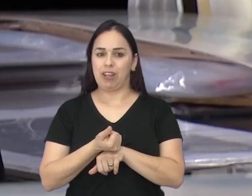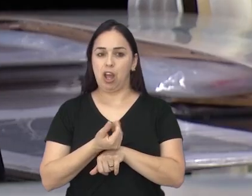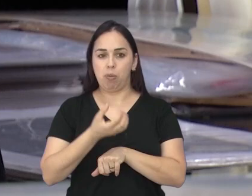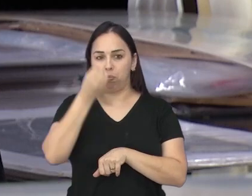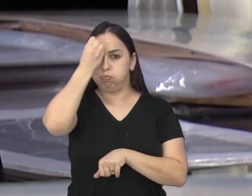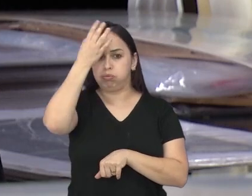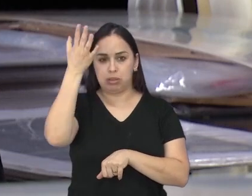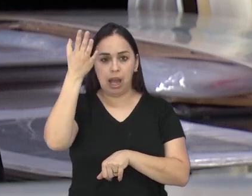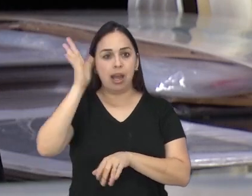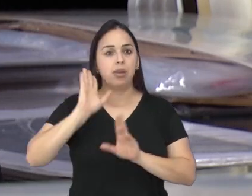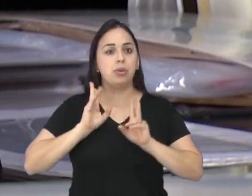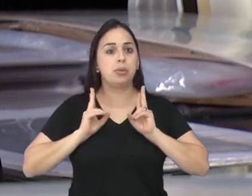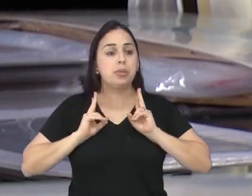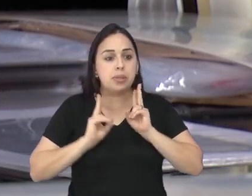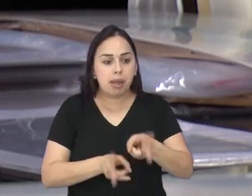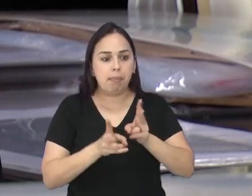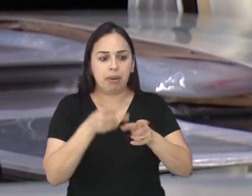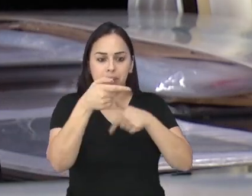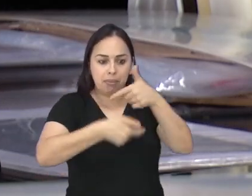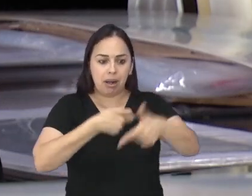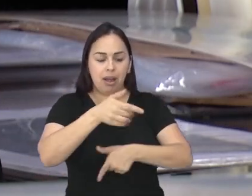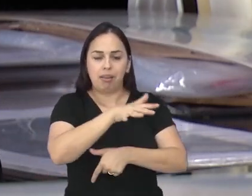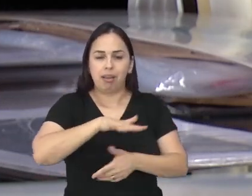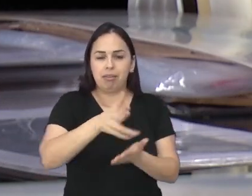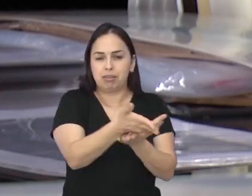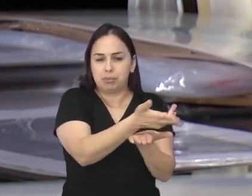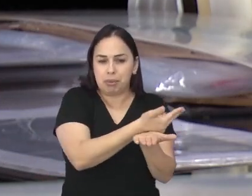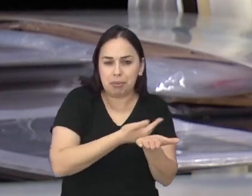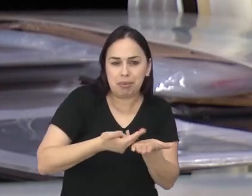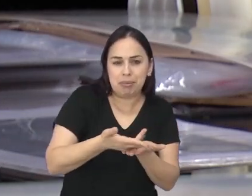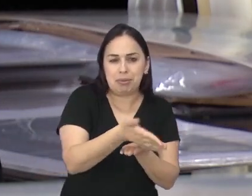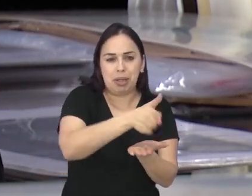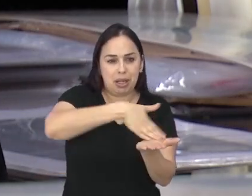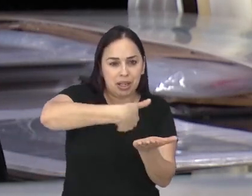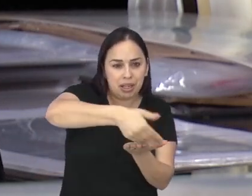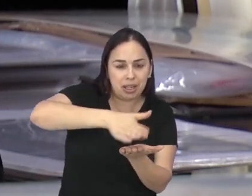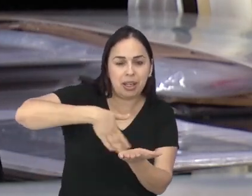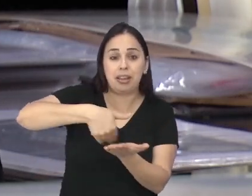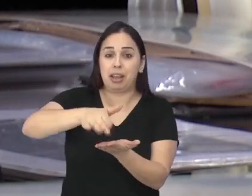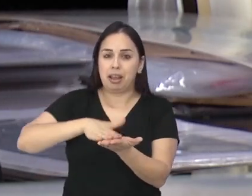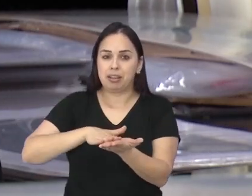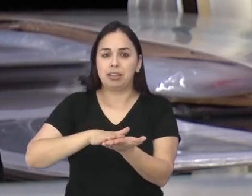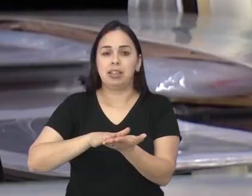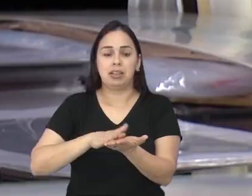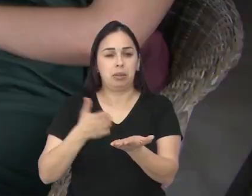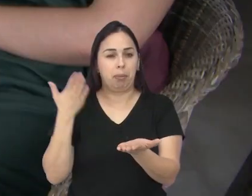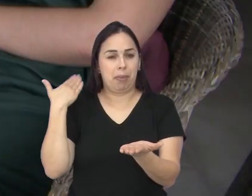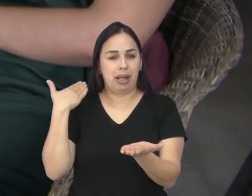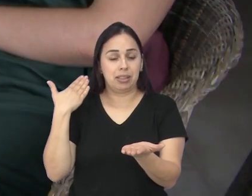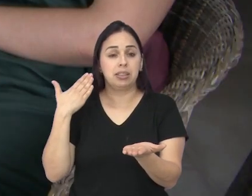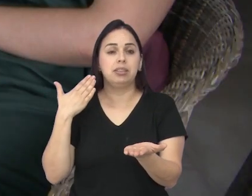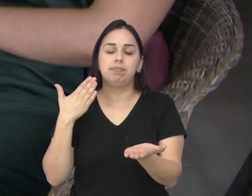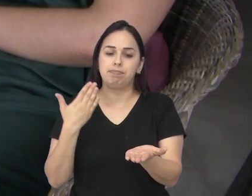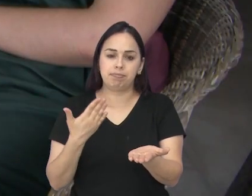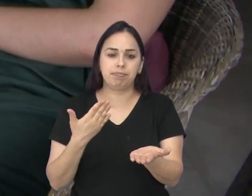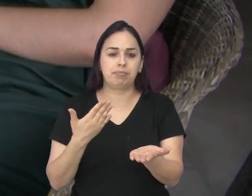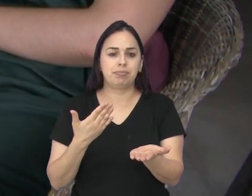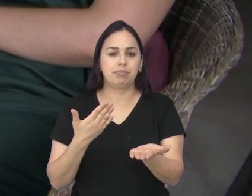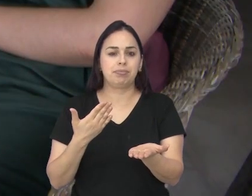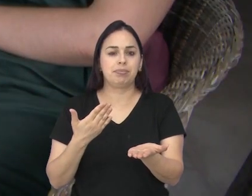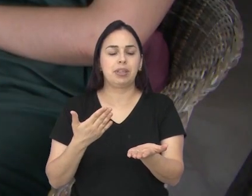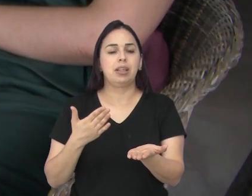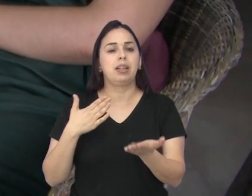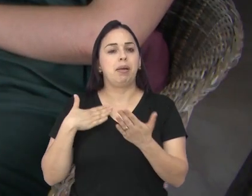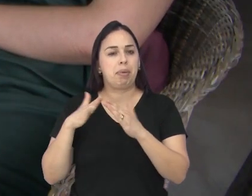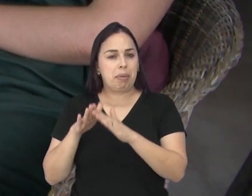sempre trabalhei com desenho, sempre trabalhei com pinturinha, com não sei o que, com esculturinha, enquanto criança, né? E era assim, eu tive